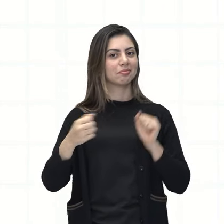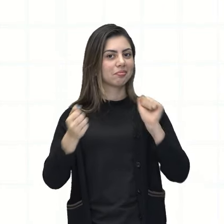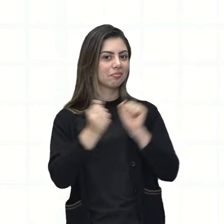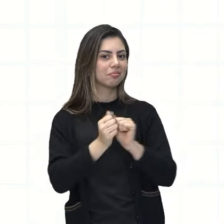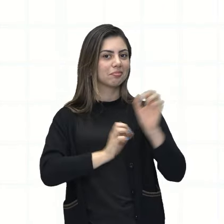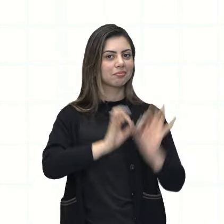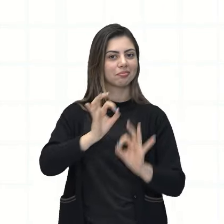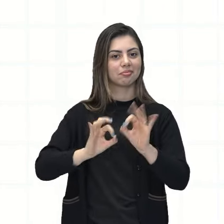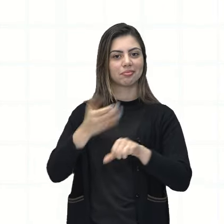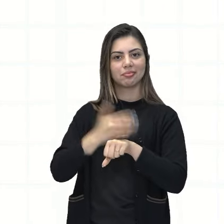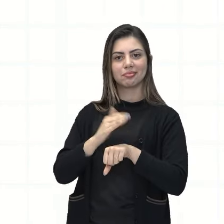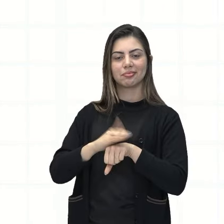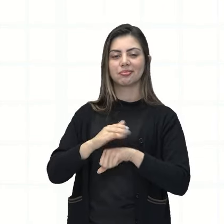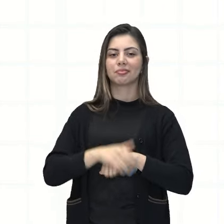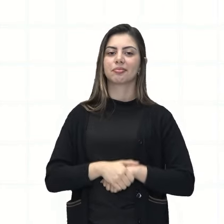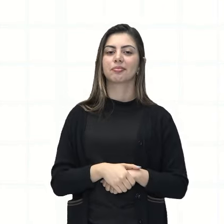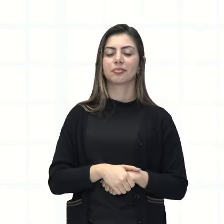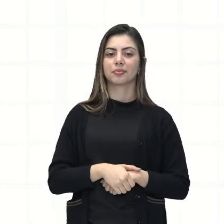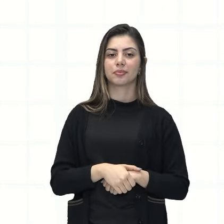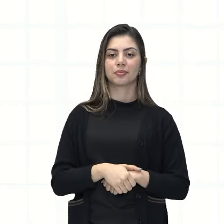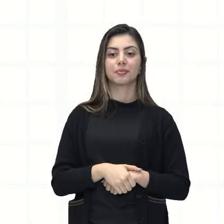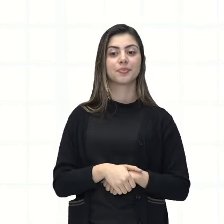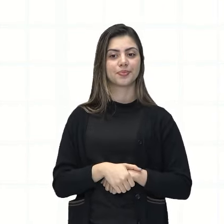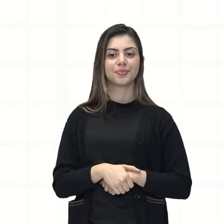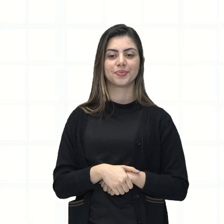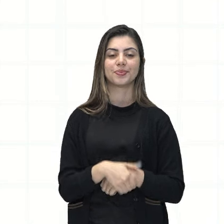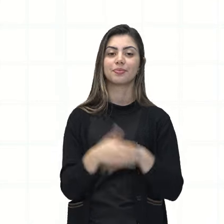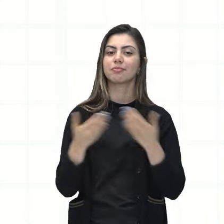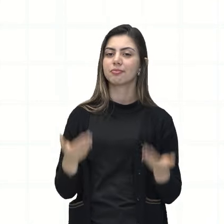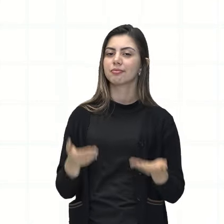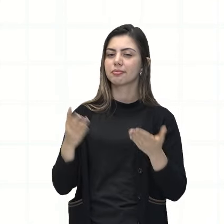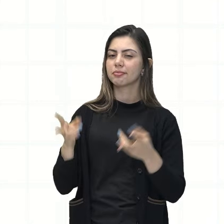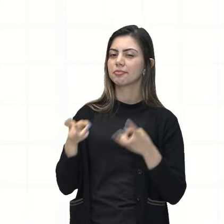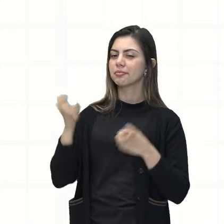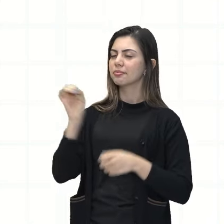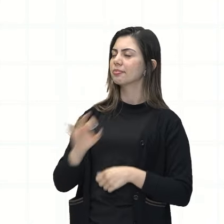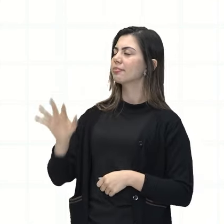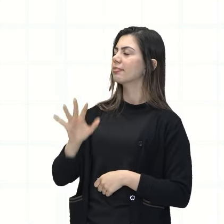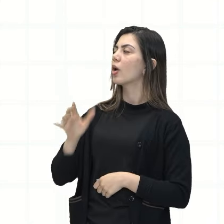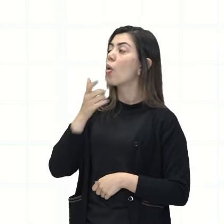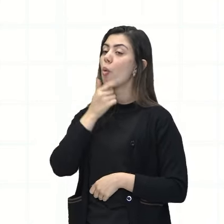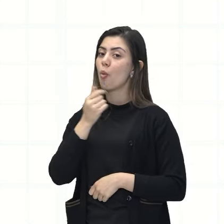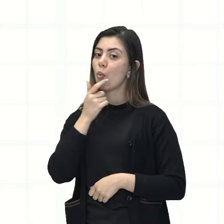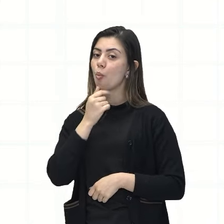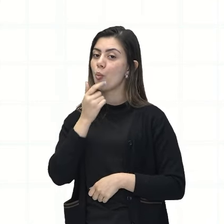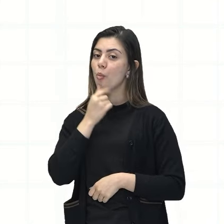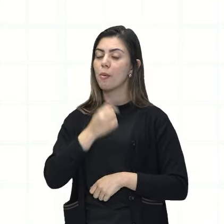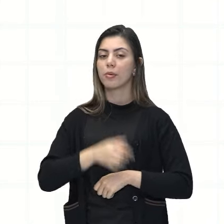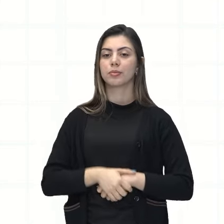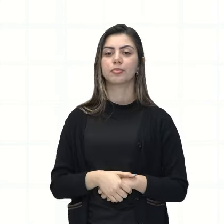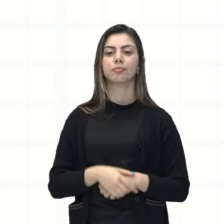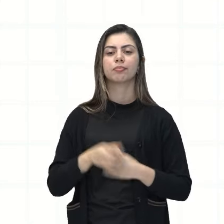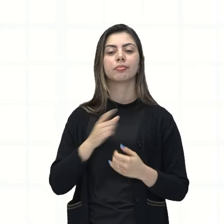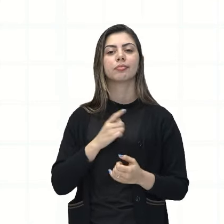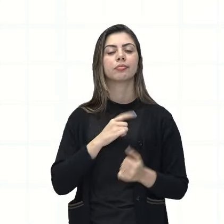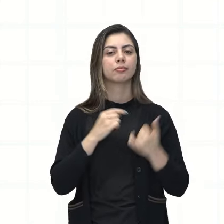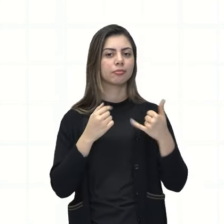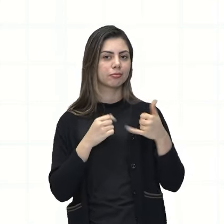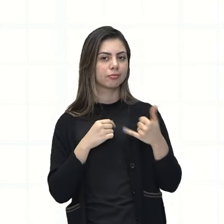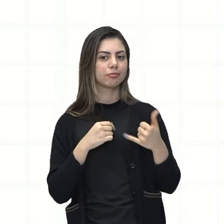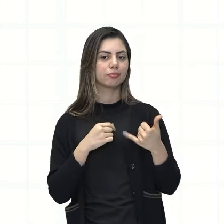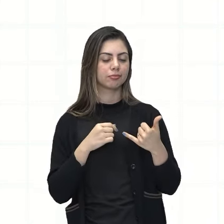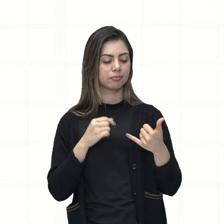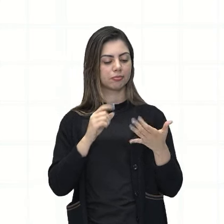lá. Agora aqui, você está observando a imagem desse rapaz, não é? Ele está com o celular aqui na